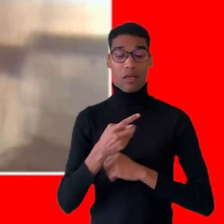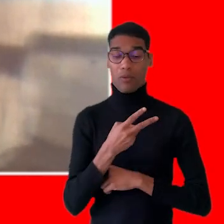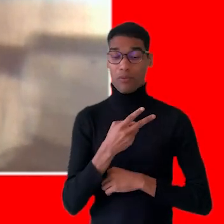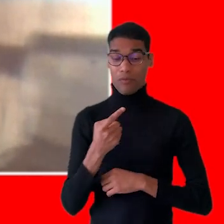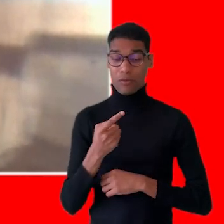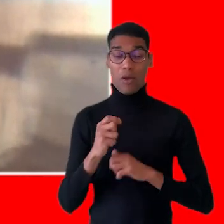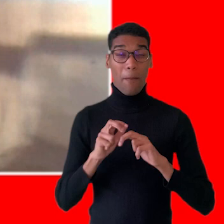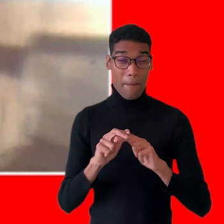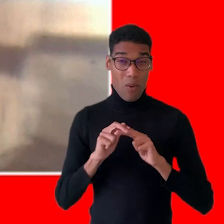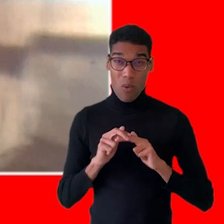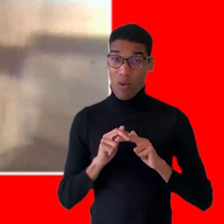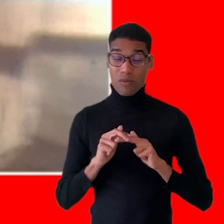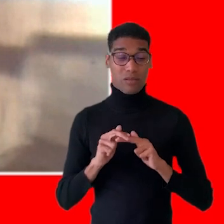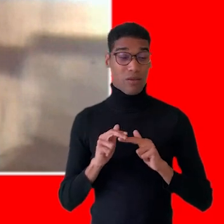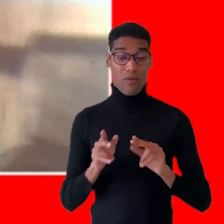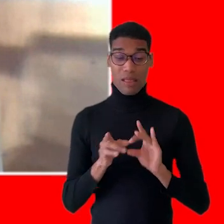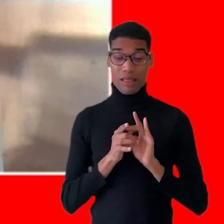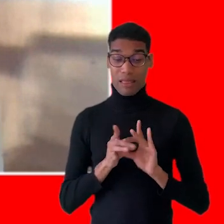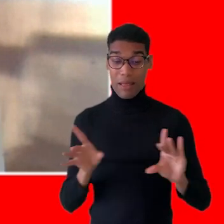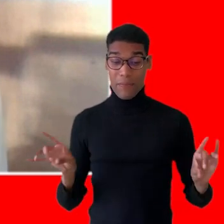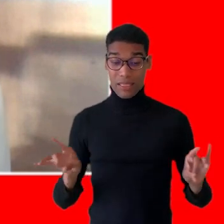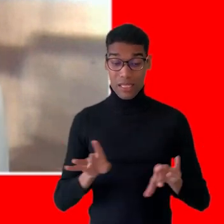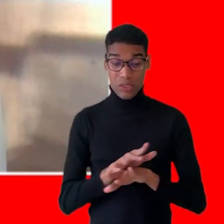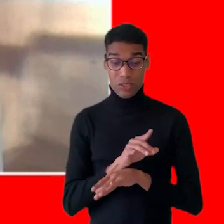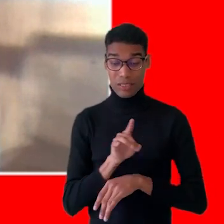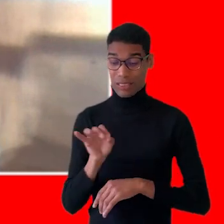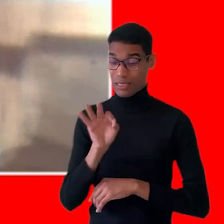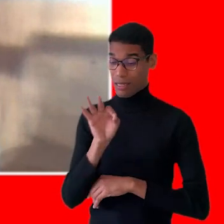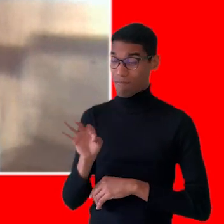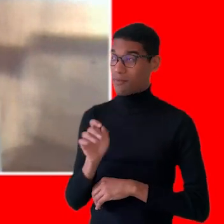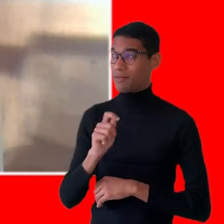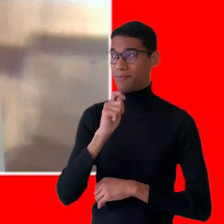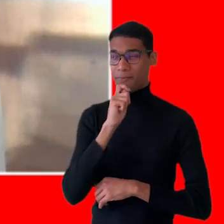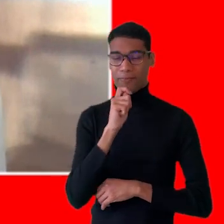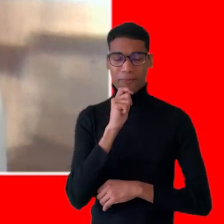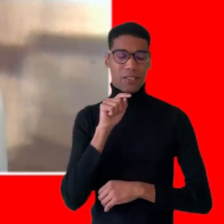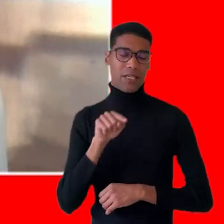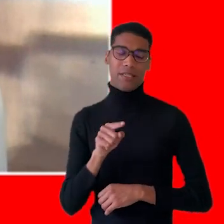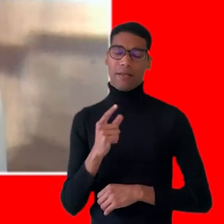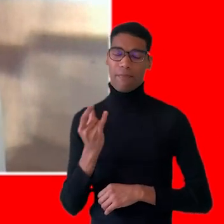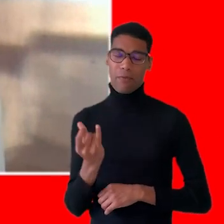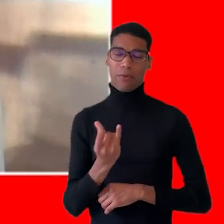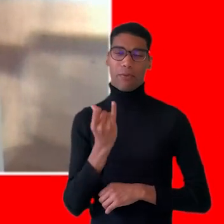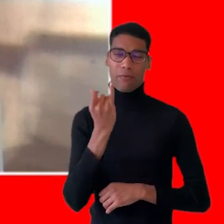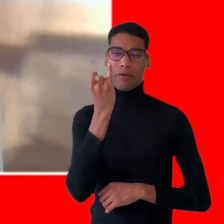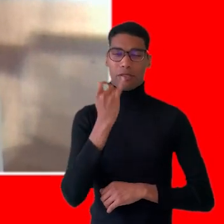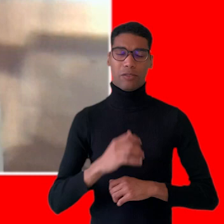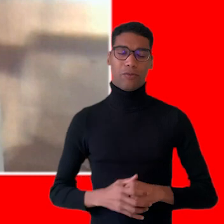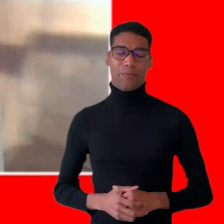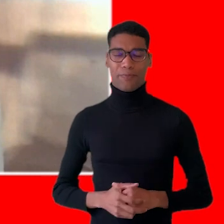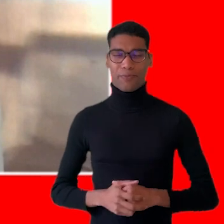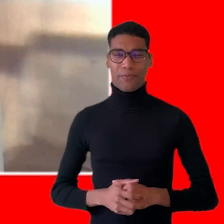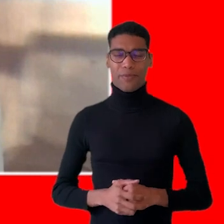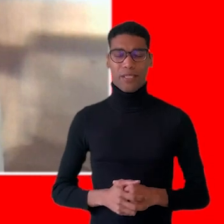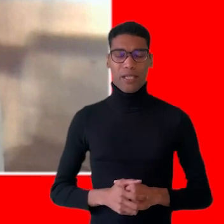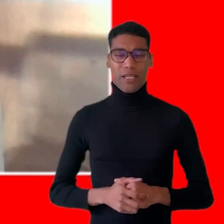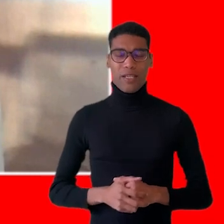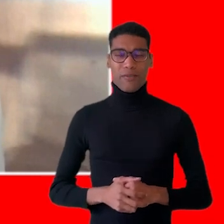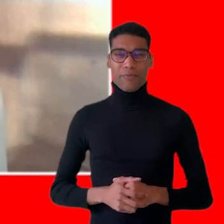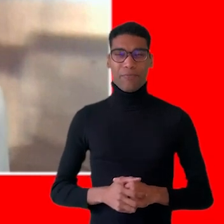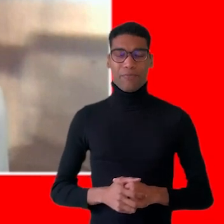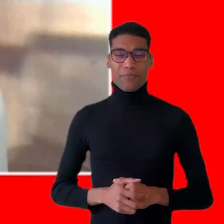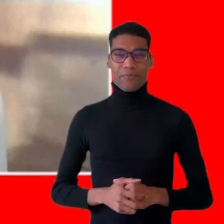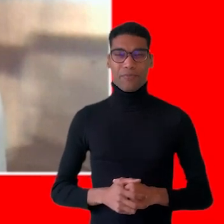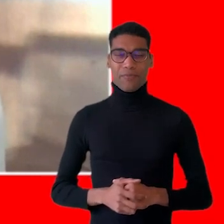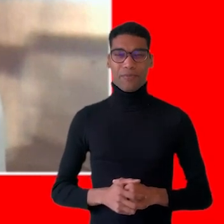XXI, justamente porque não foi uma liberdade completa, né? Então, esse é um ponto muito importante. Tem havido